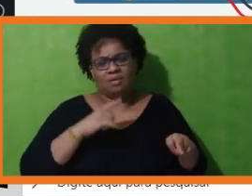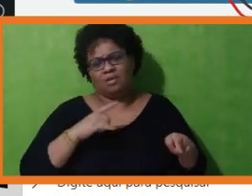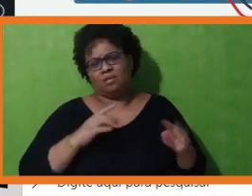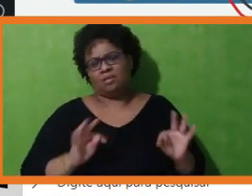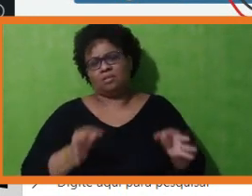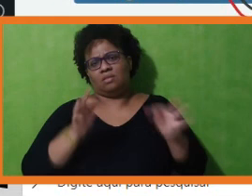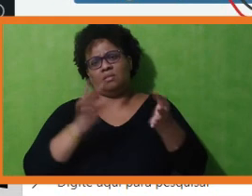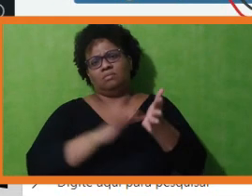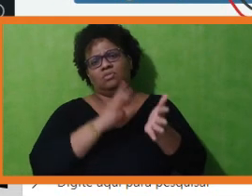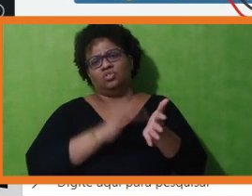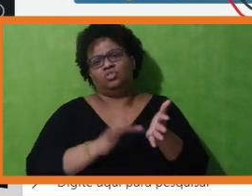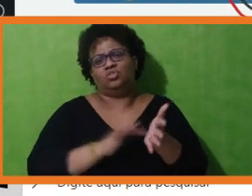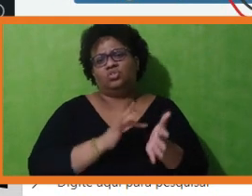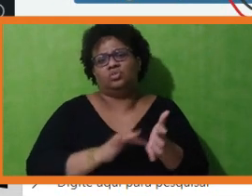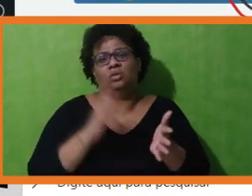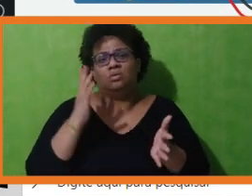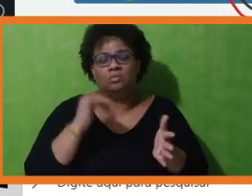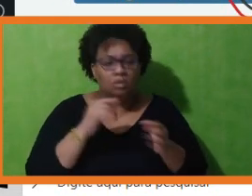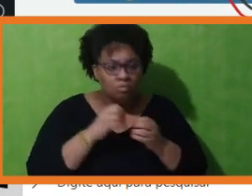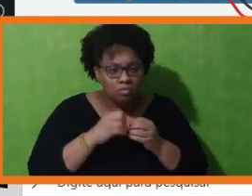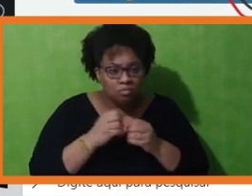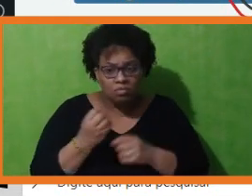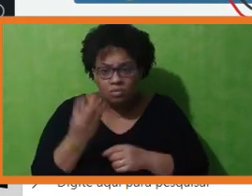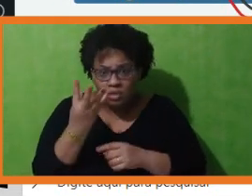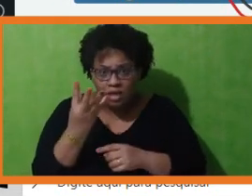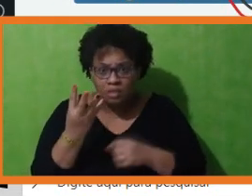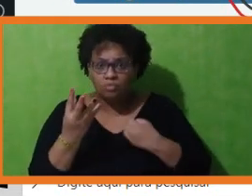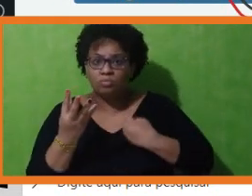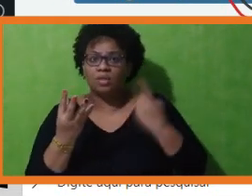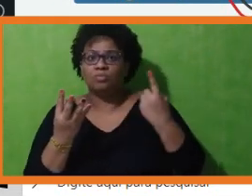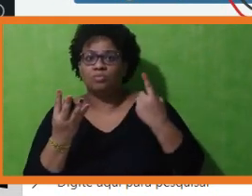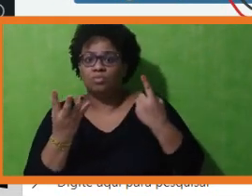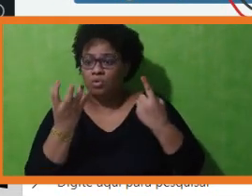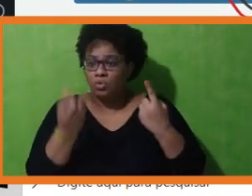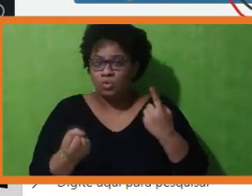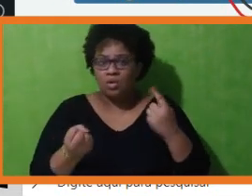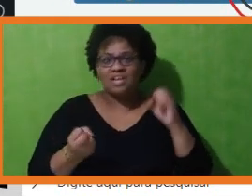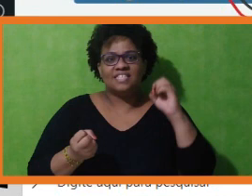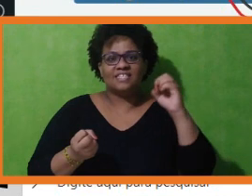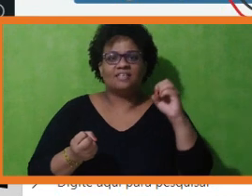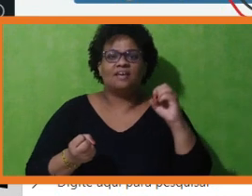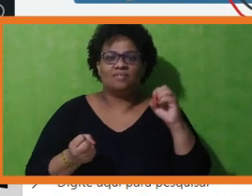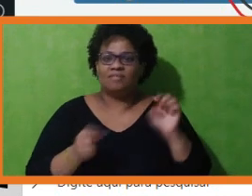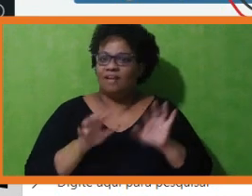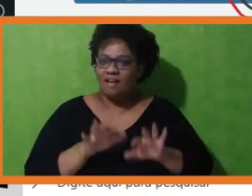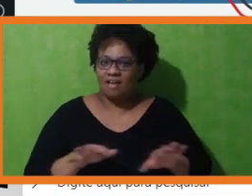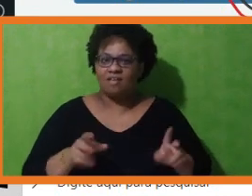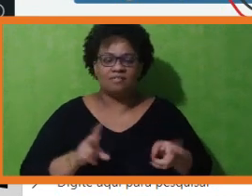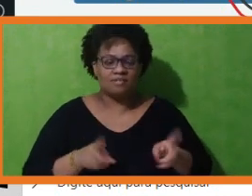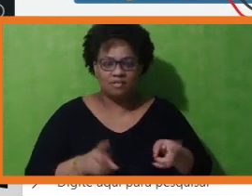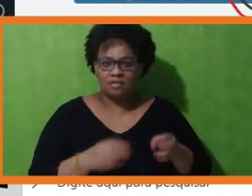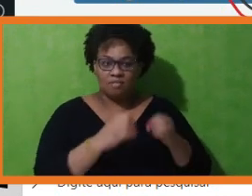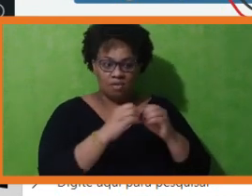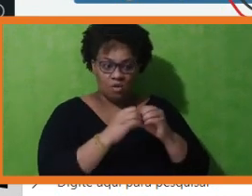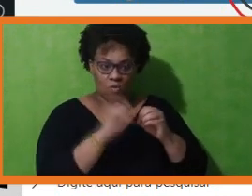o Arduino é digital, certo? É equipamento digital. Ele lê algo que está ligado como 1 e o que está desligado como 0. É